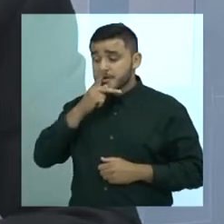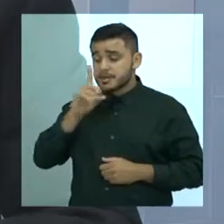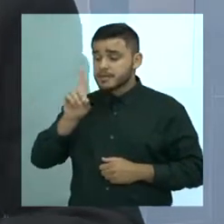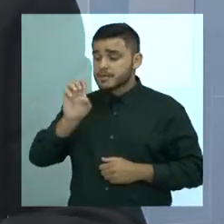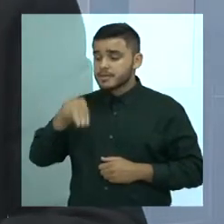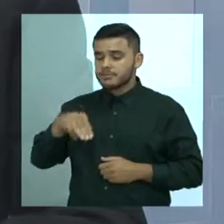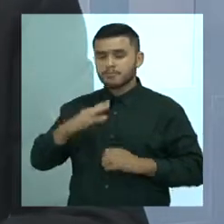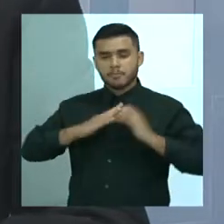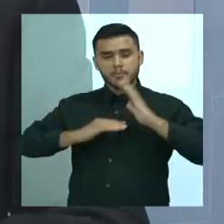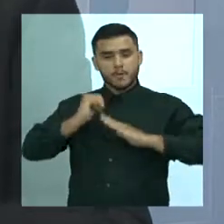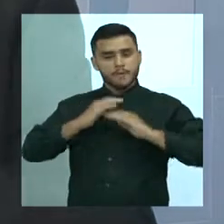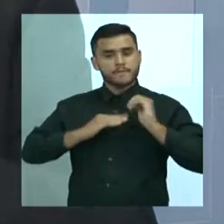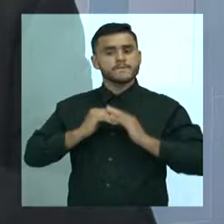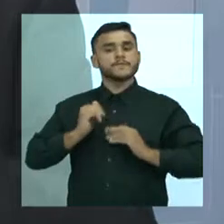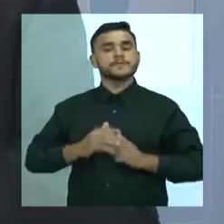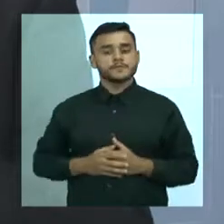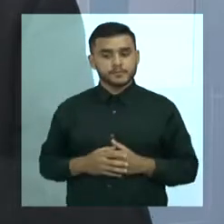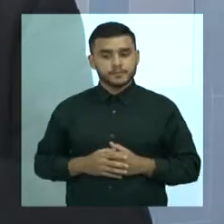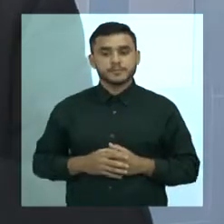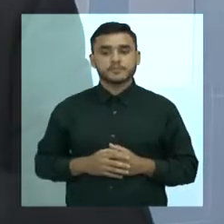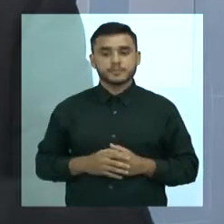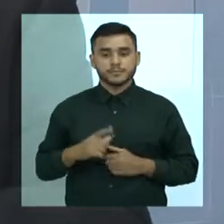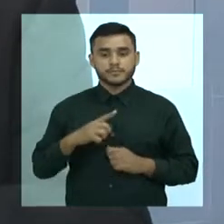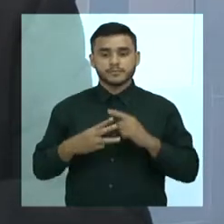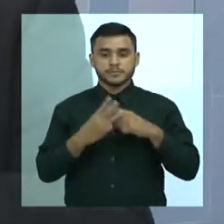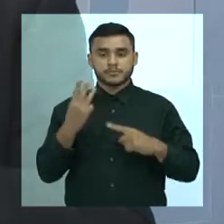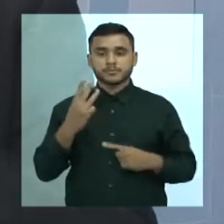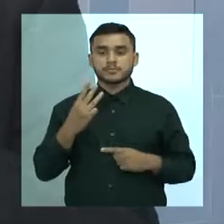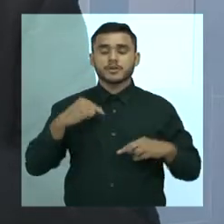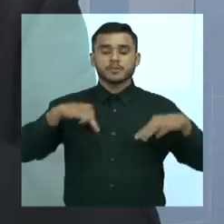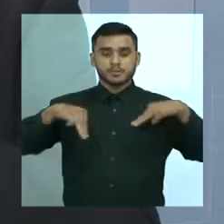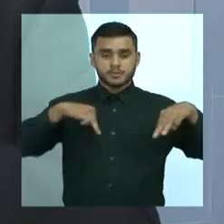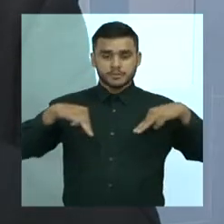Olha, o democrata tem 3 ministros, tem